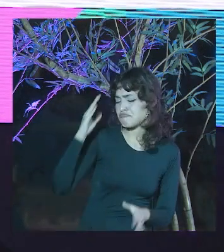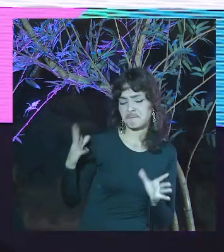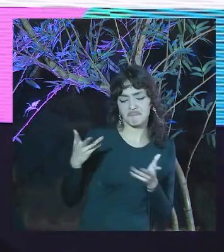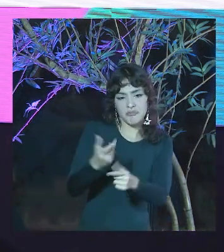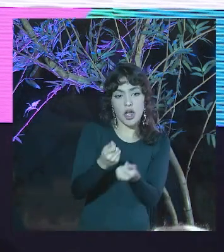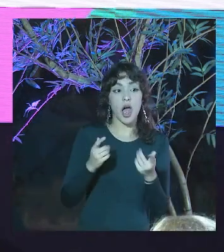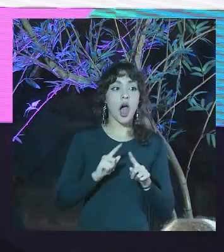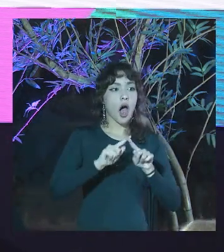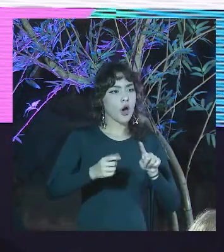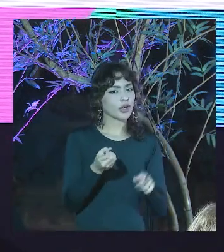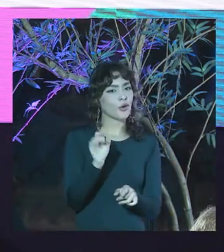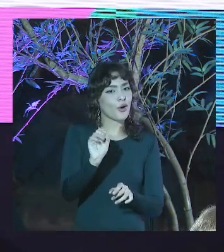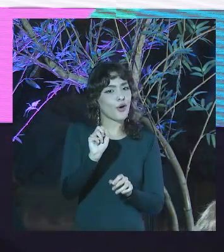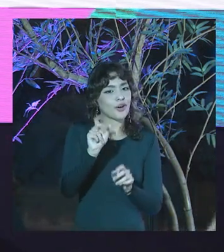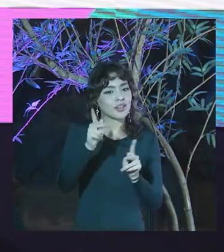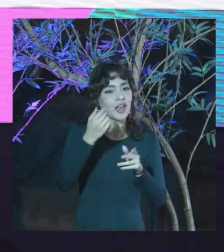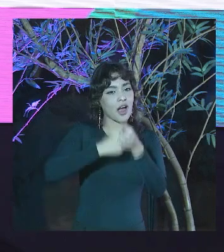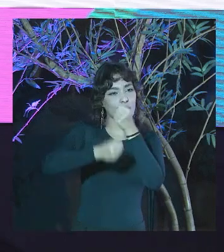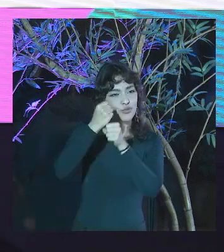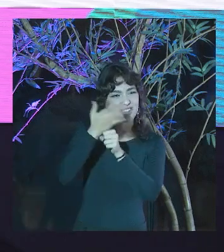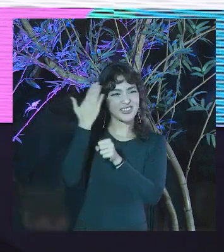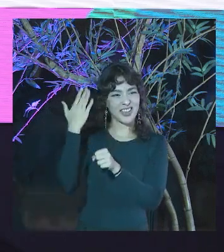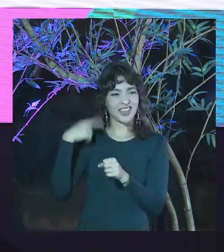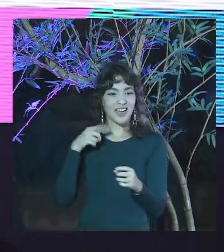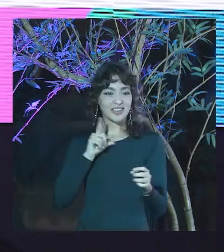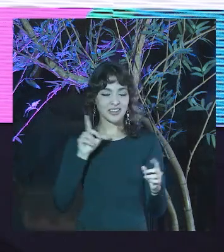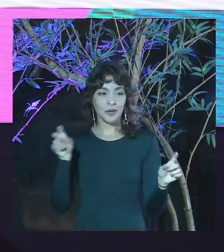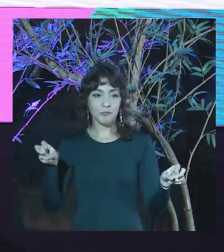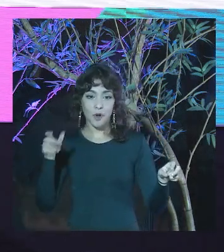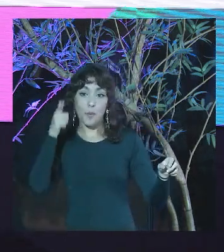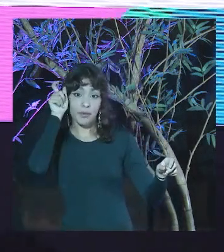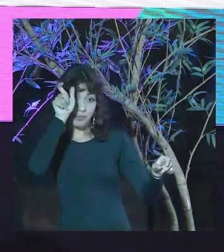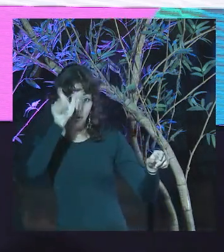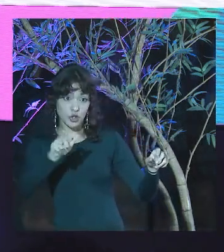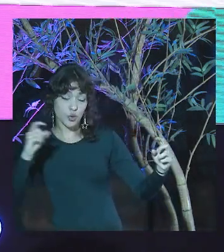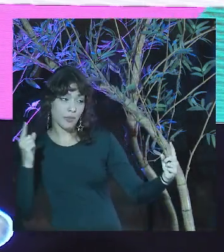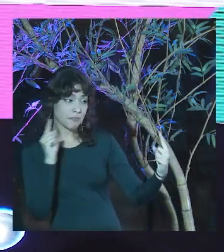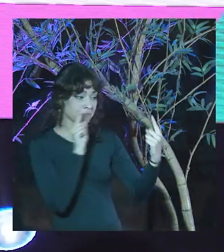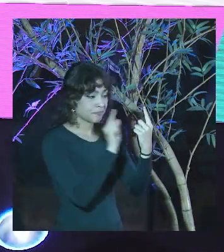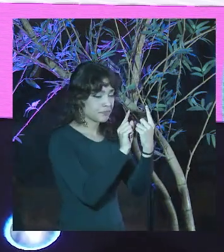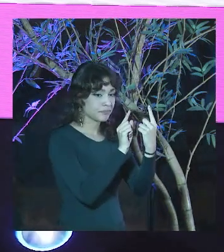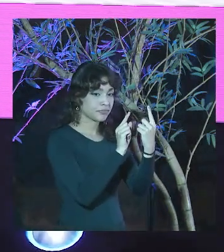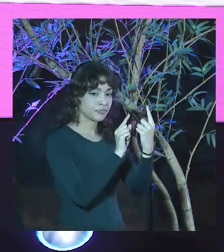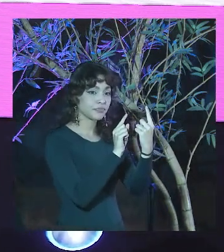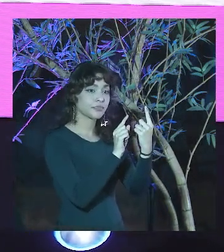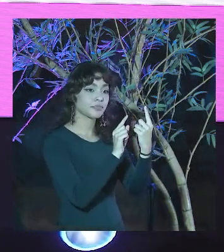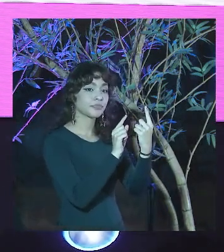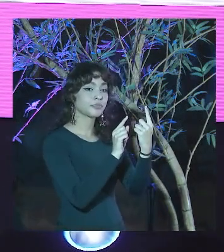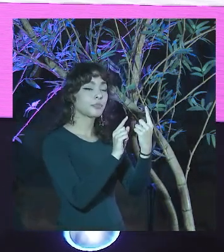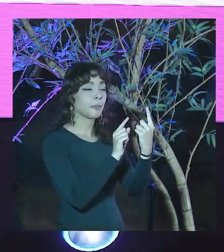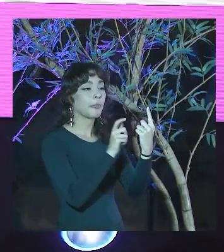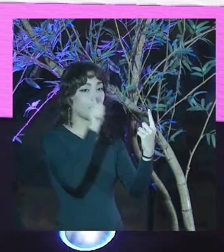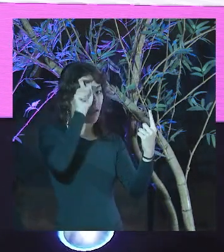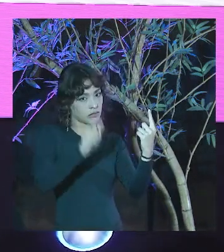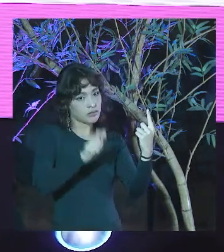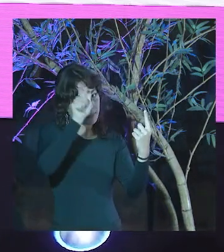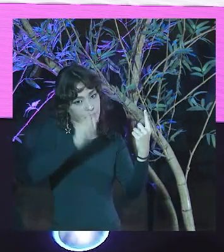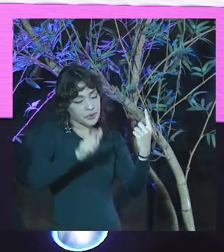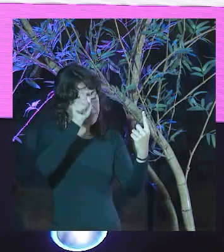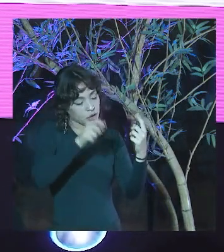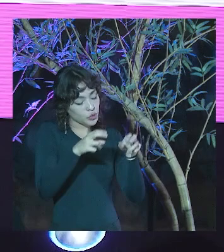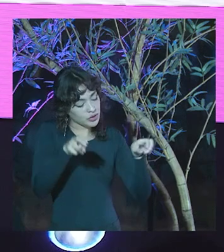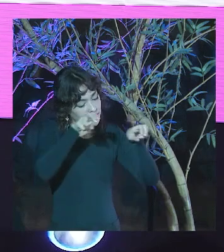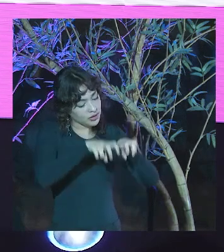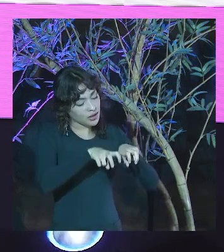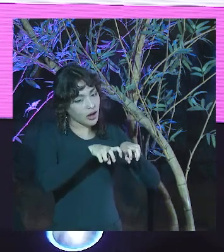Alguns anos atrás, sentaram uma pessoa do lado desse indivíduo, e do lado desse indivíduo, esse indivíduo, essa